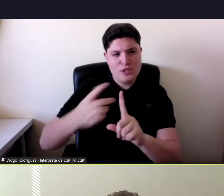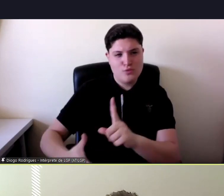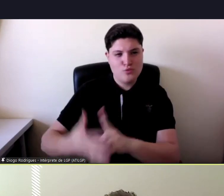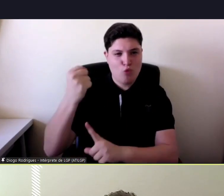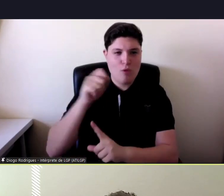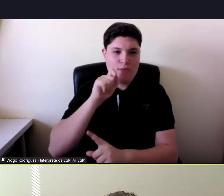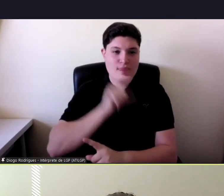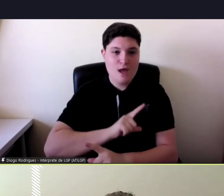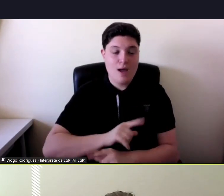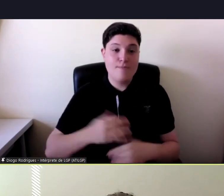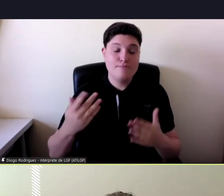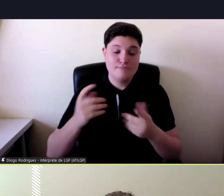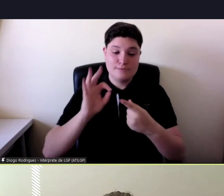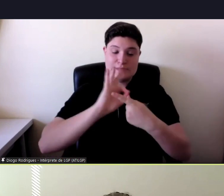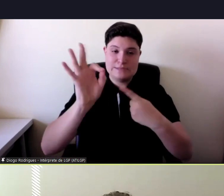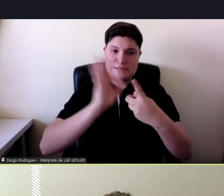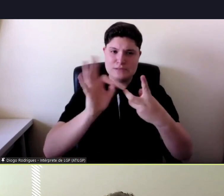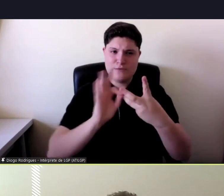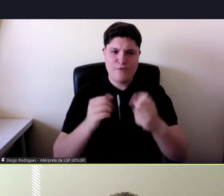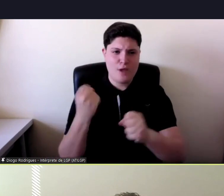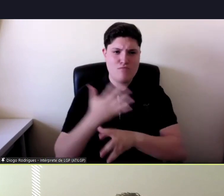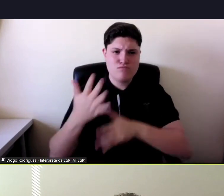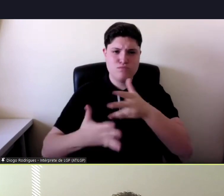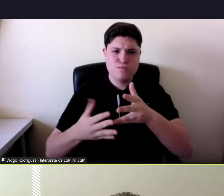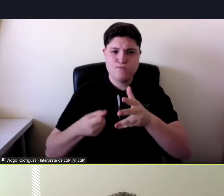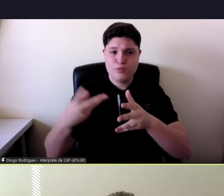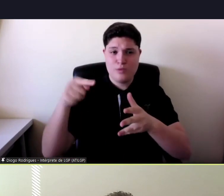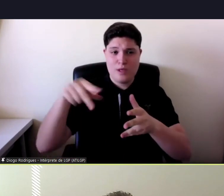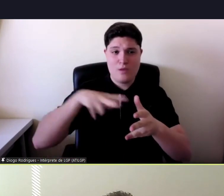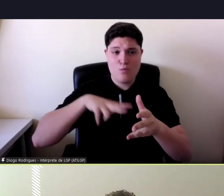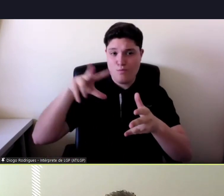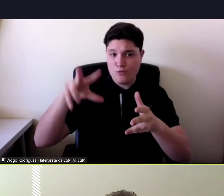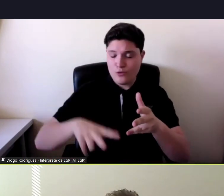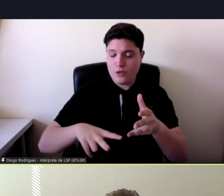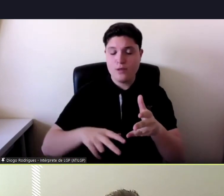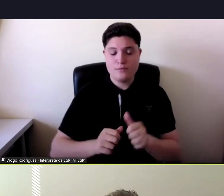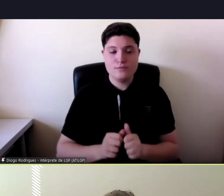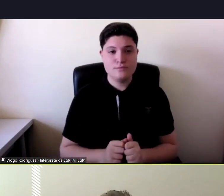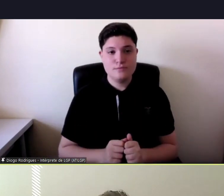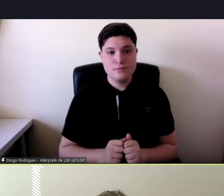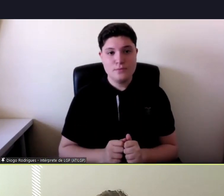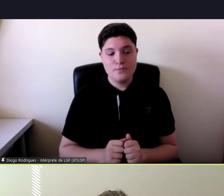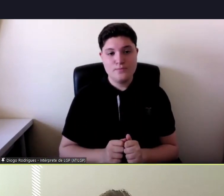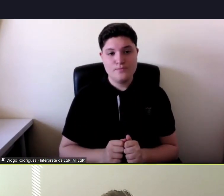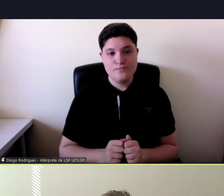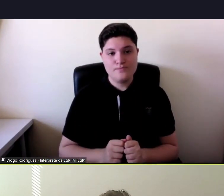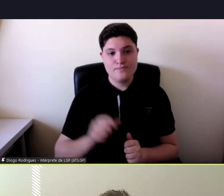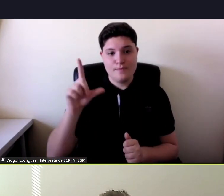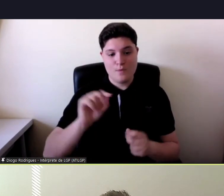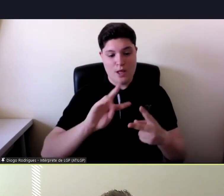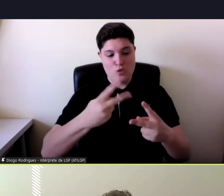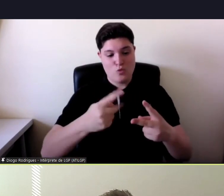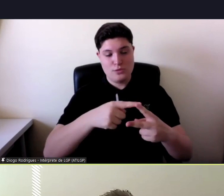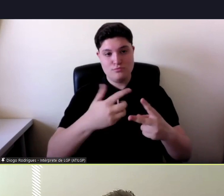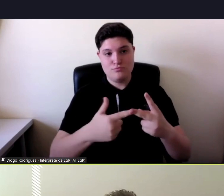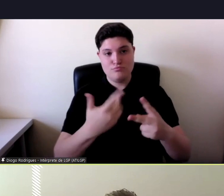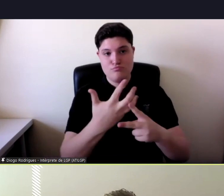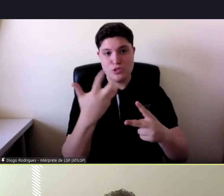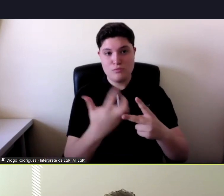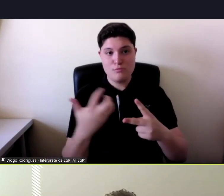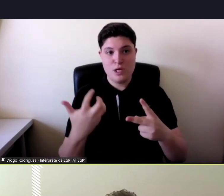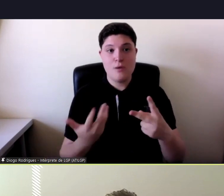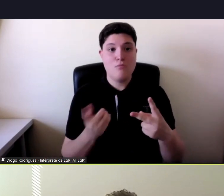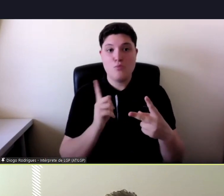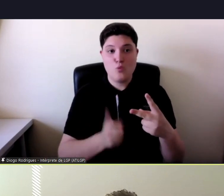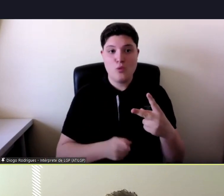definidas grandes linhas de ação em Portugal, e diria as duas principais, que tem aqui este impacto, que é